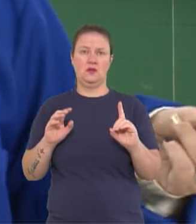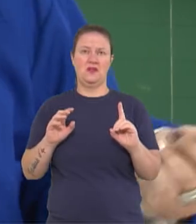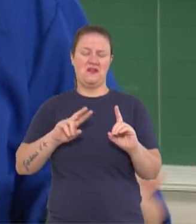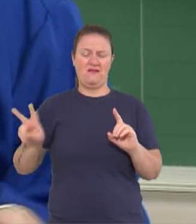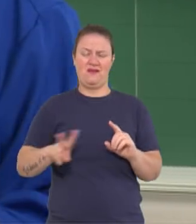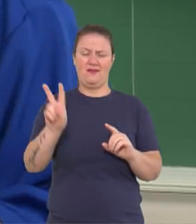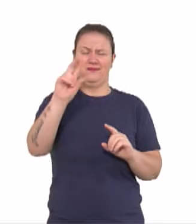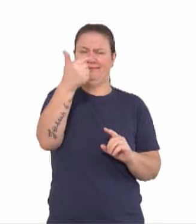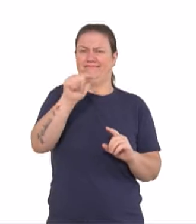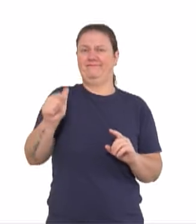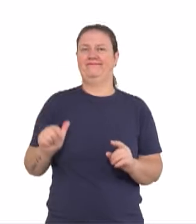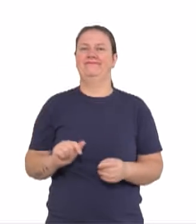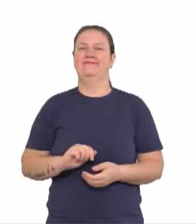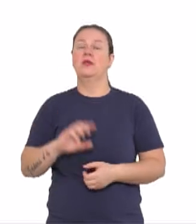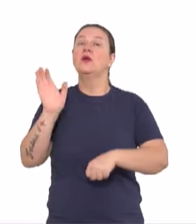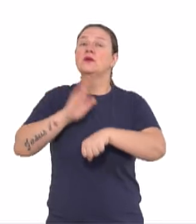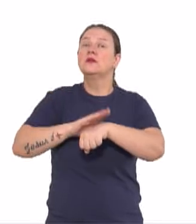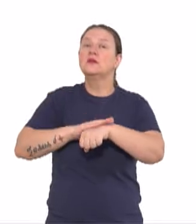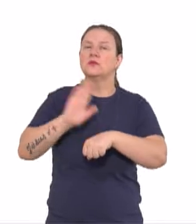vocês pensarem.